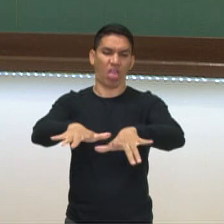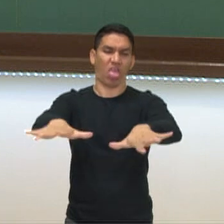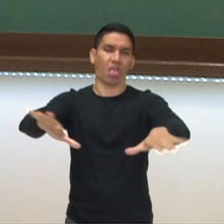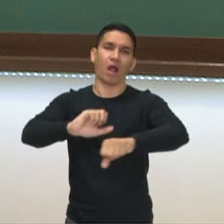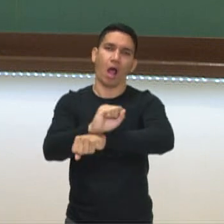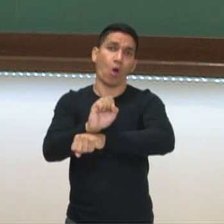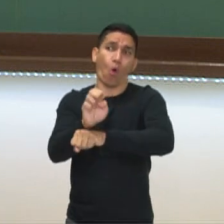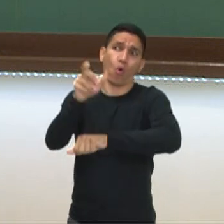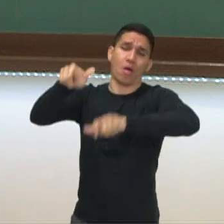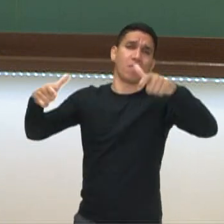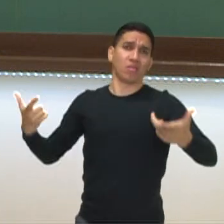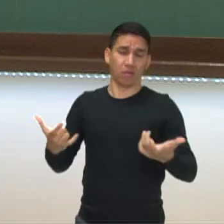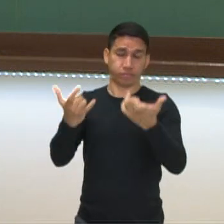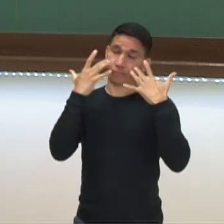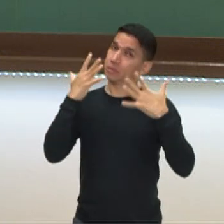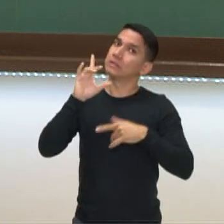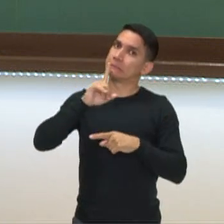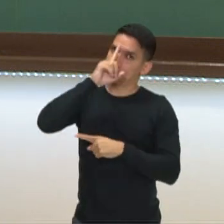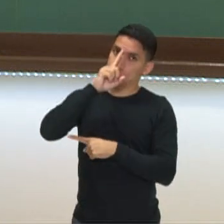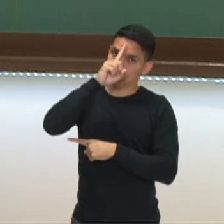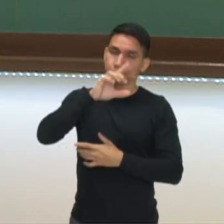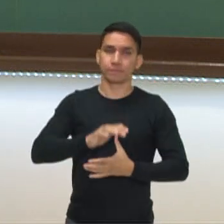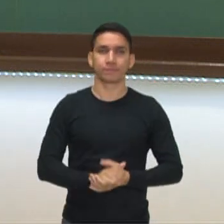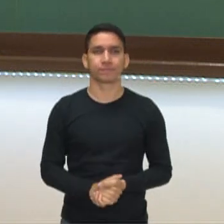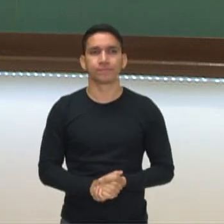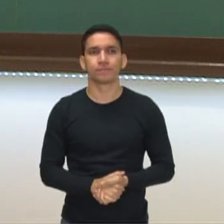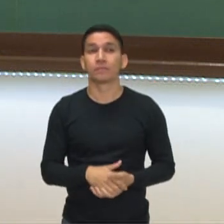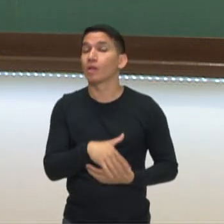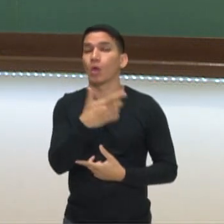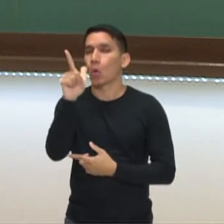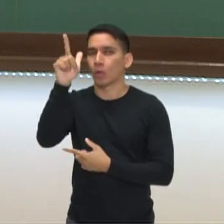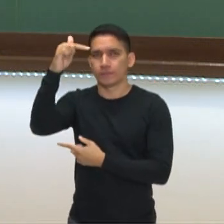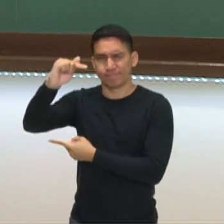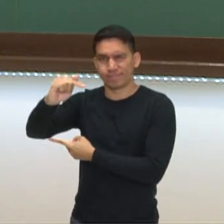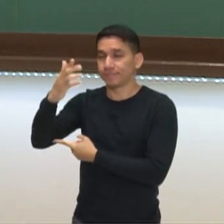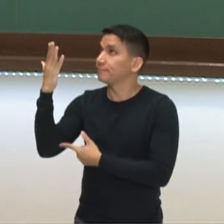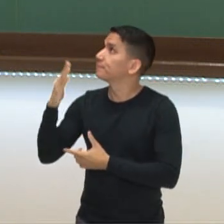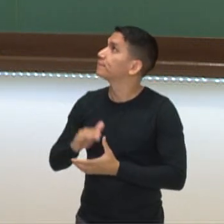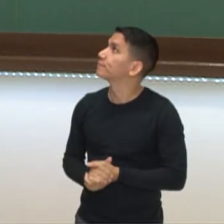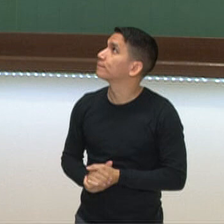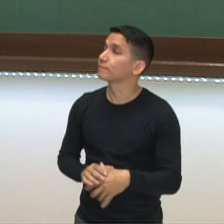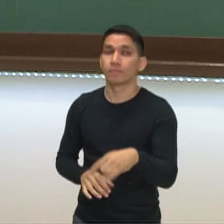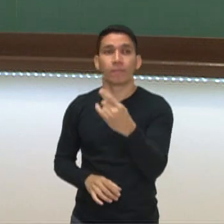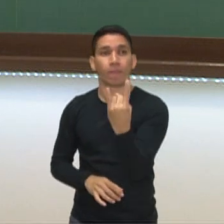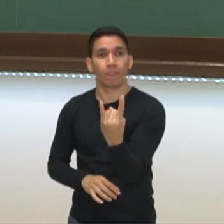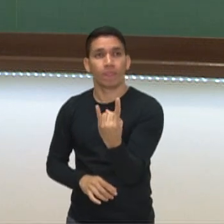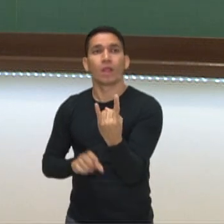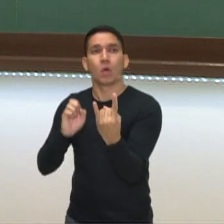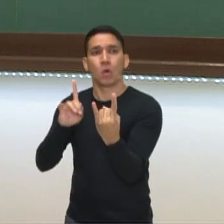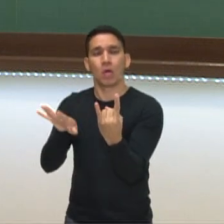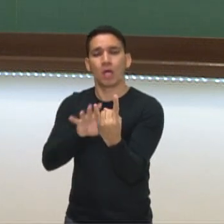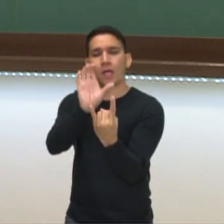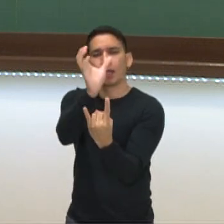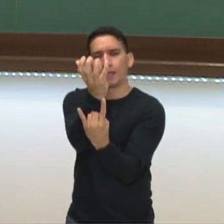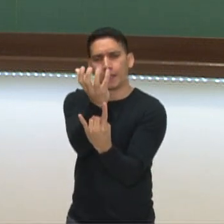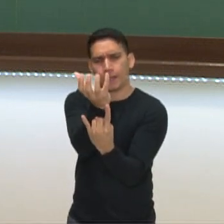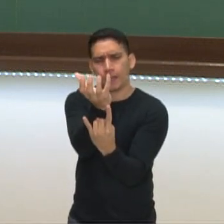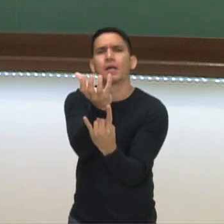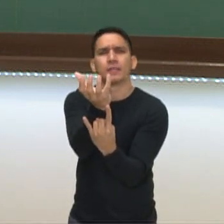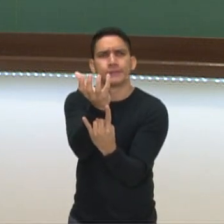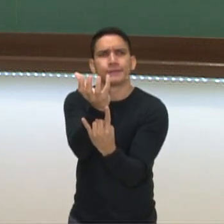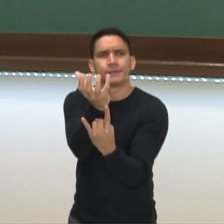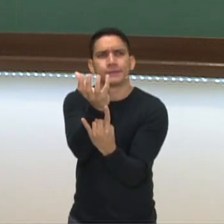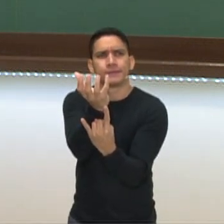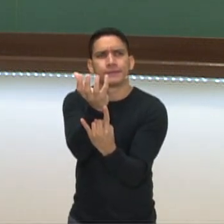né? Ou na pessoa. E é muito perigoso. Agora aqui, polo positivo aqui, beleza? Polo